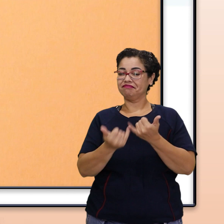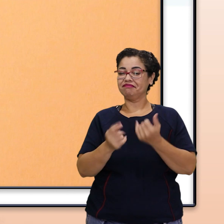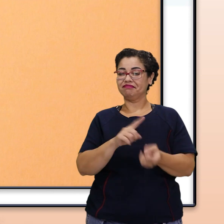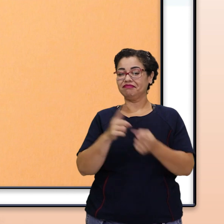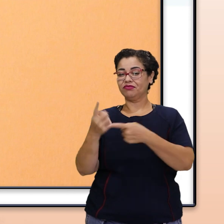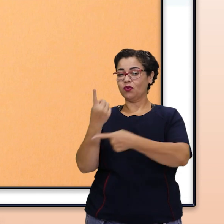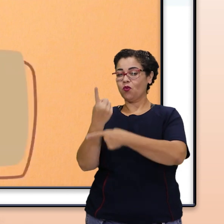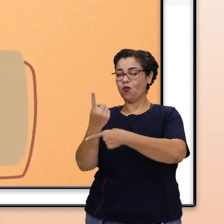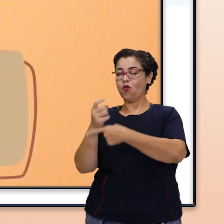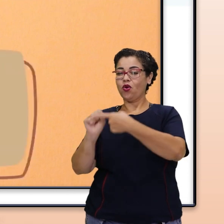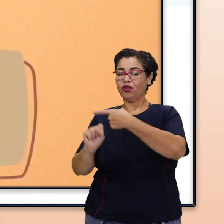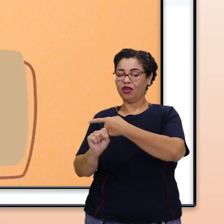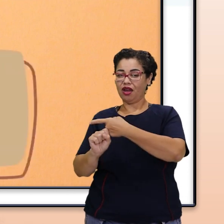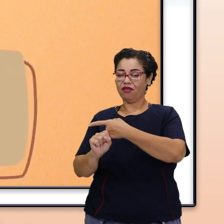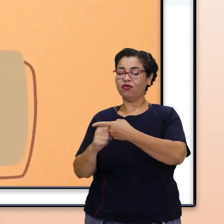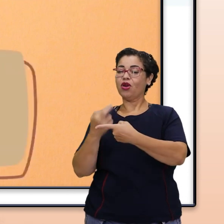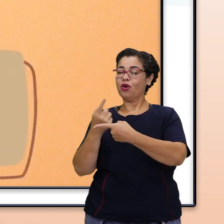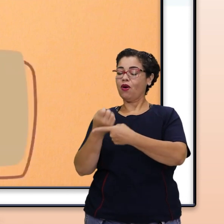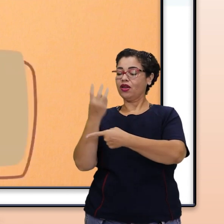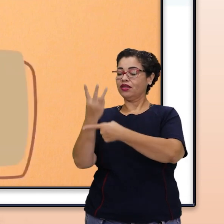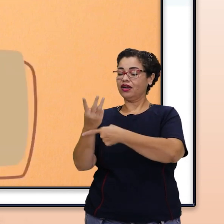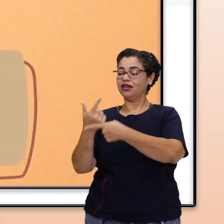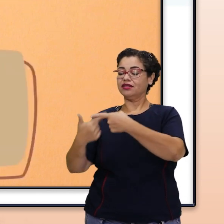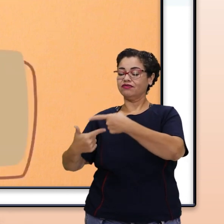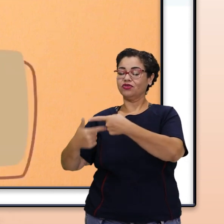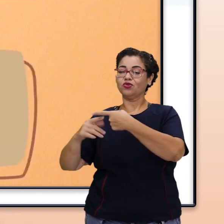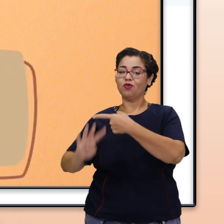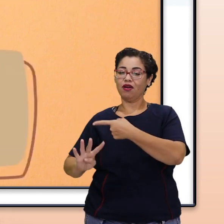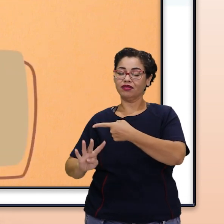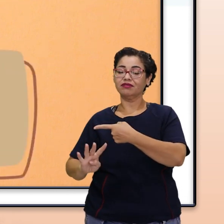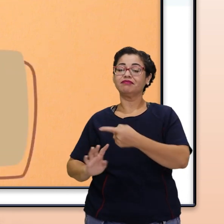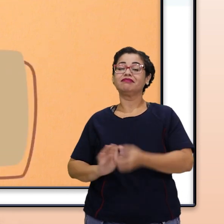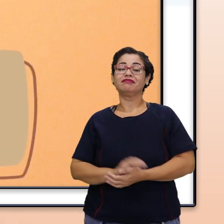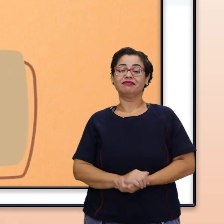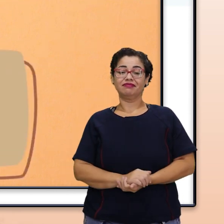equivalentes, e 1/8 é equivalente a 3/24.